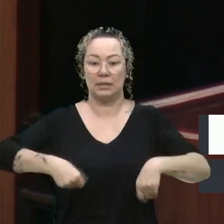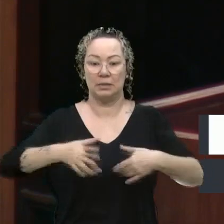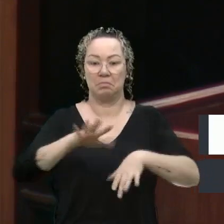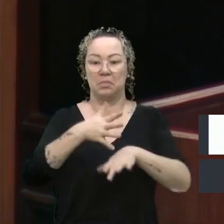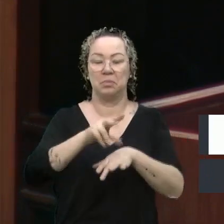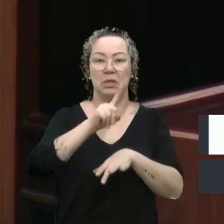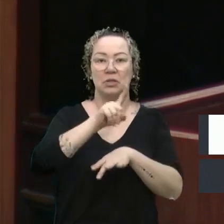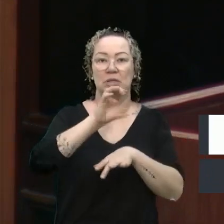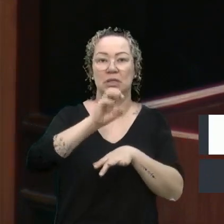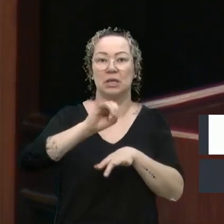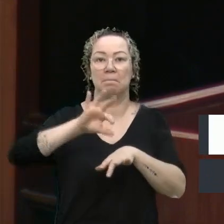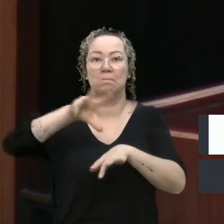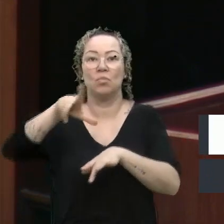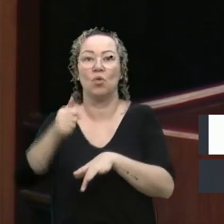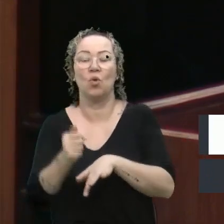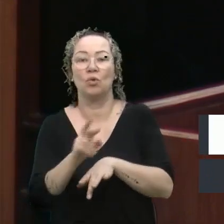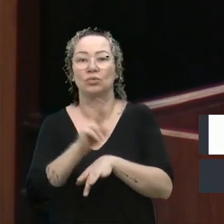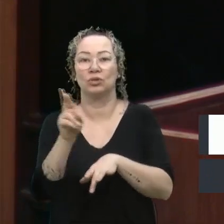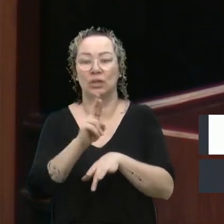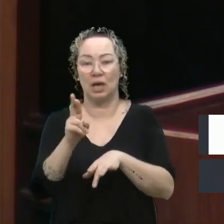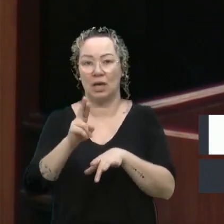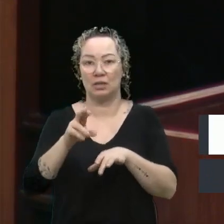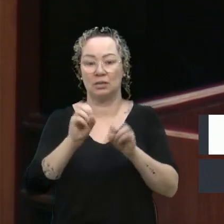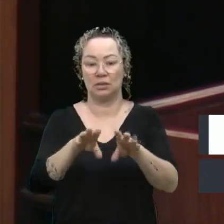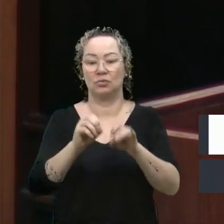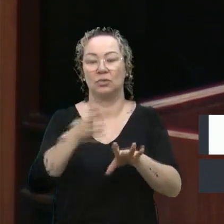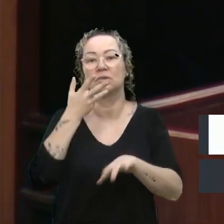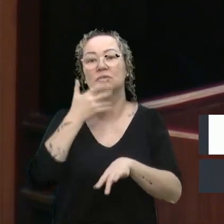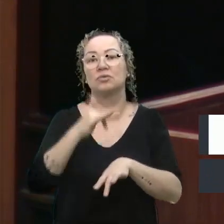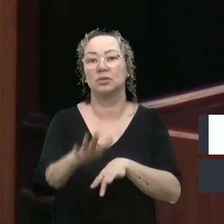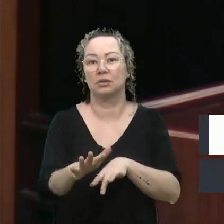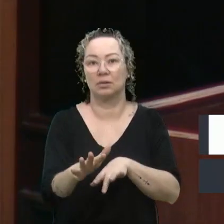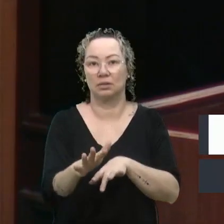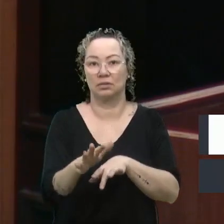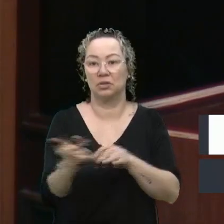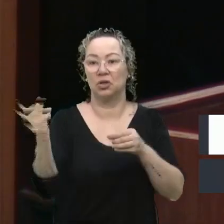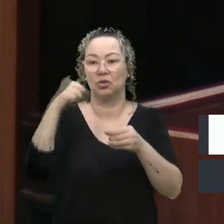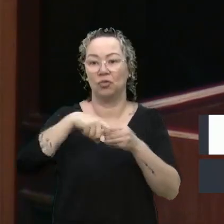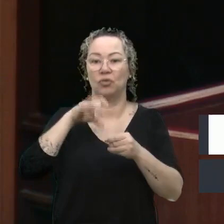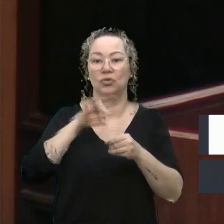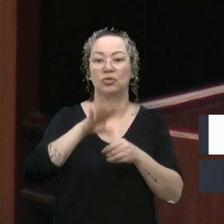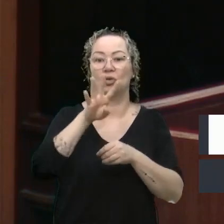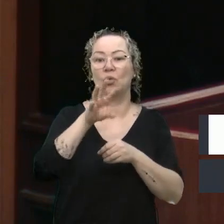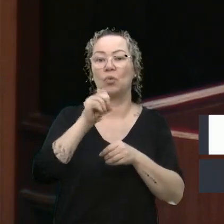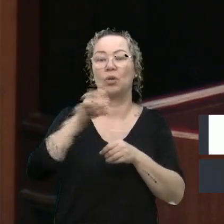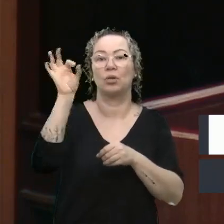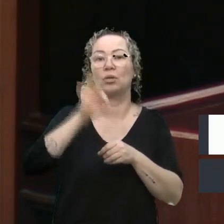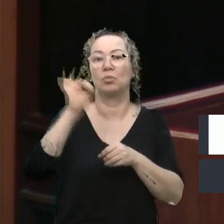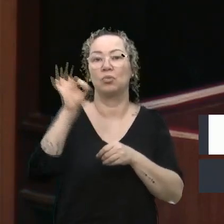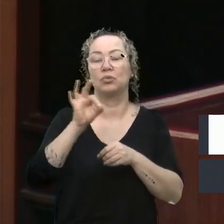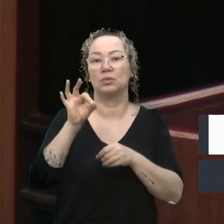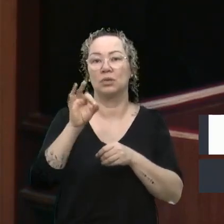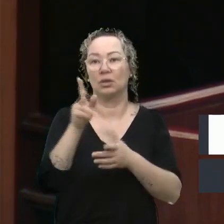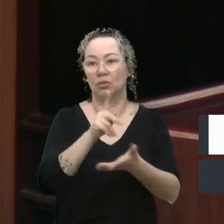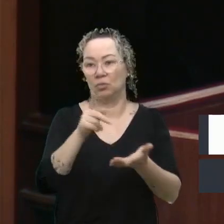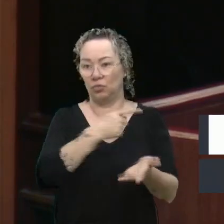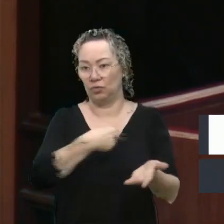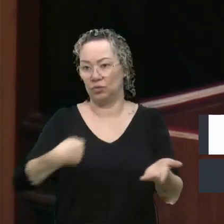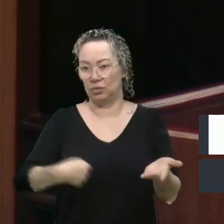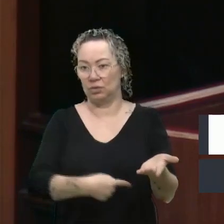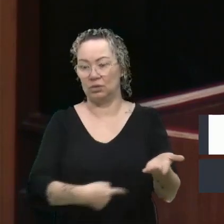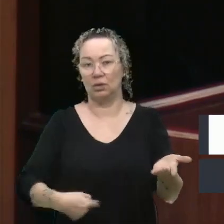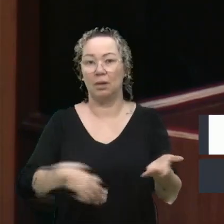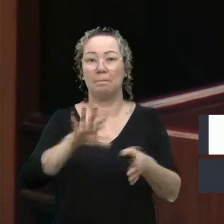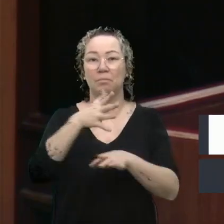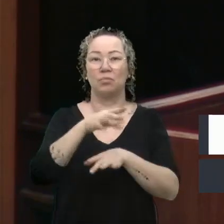menos, na educação infantil, e se retorna em torno de 40%, professor Zanquim, que seria em torno de 40 milhões